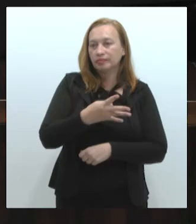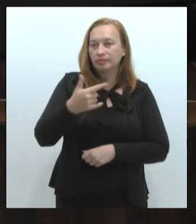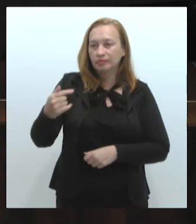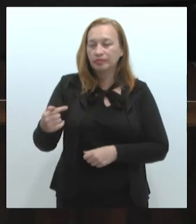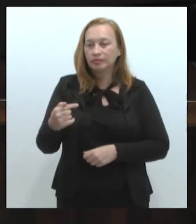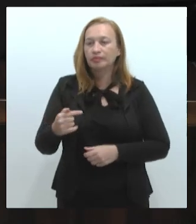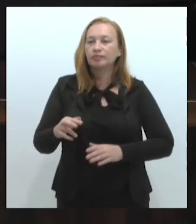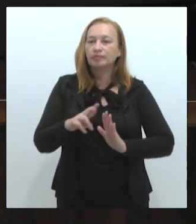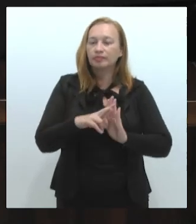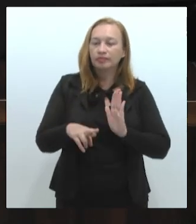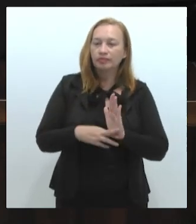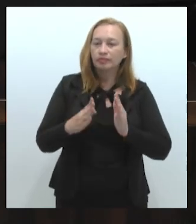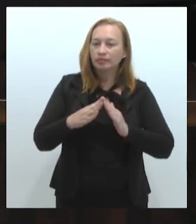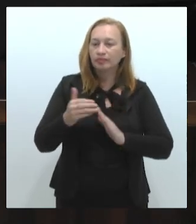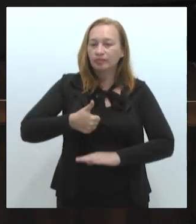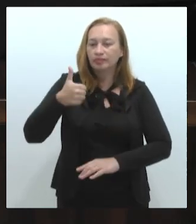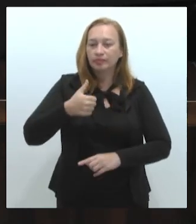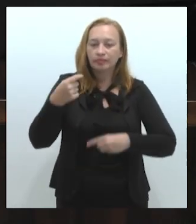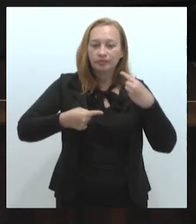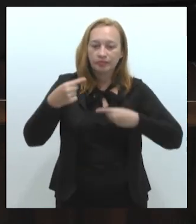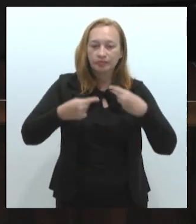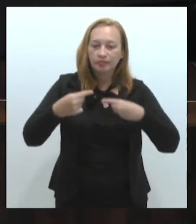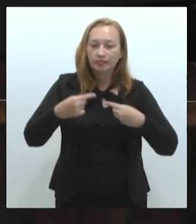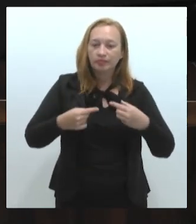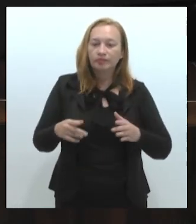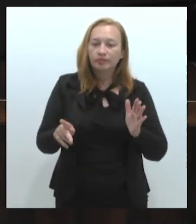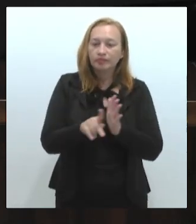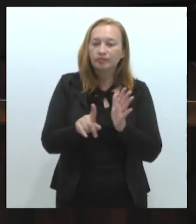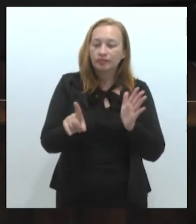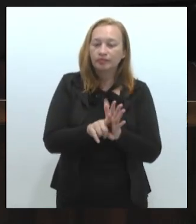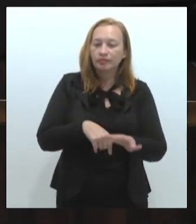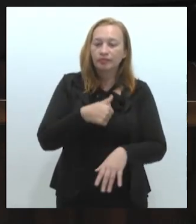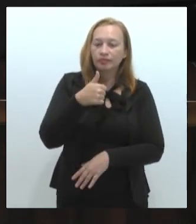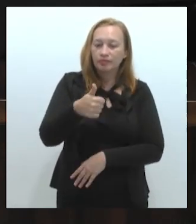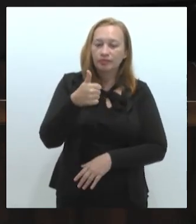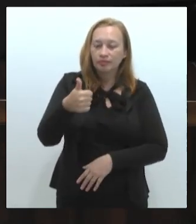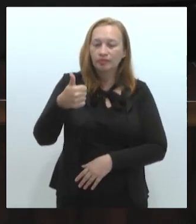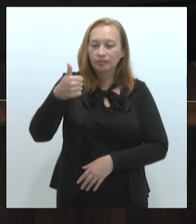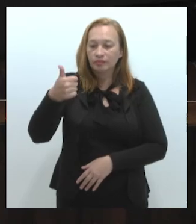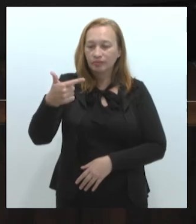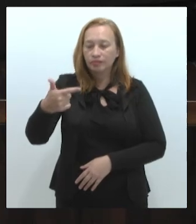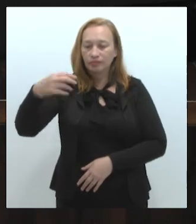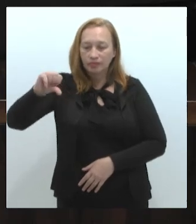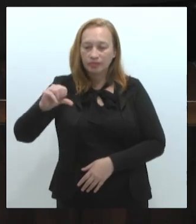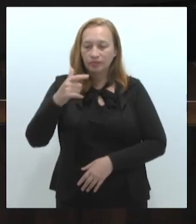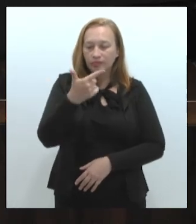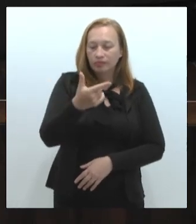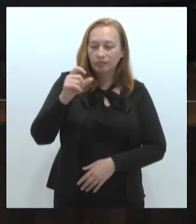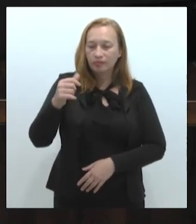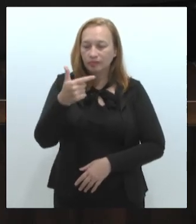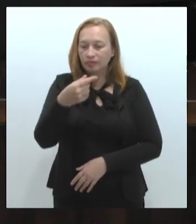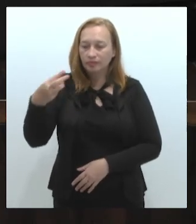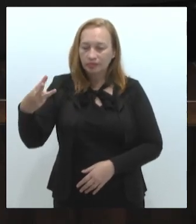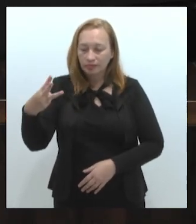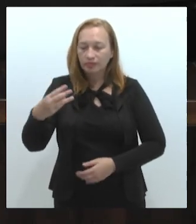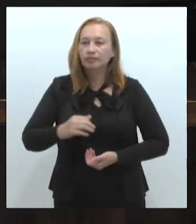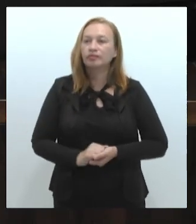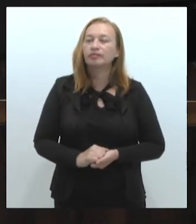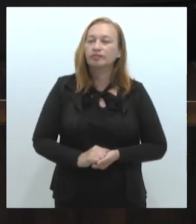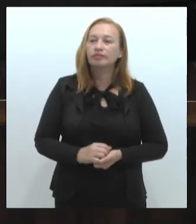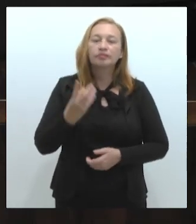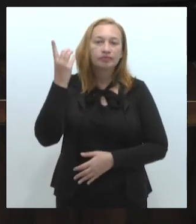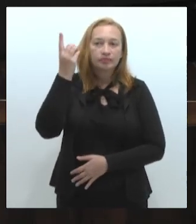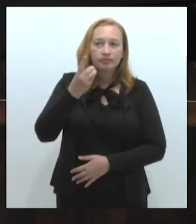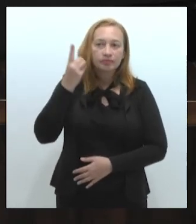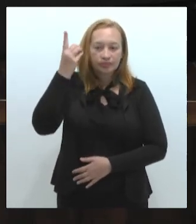em tramitação ordinária em primeira discussão, projeto de lei número 1129 de 2023, de autoria